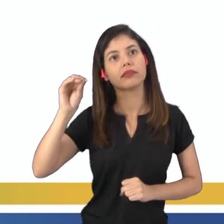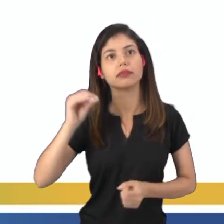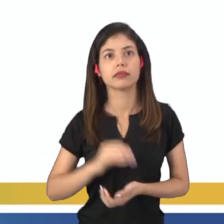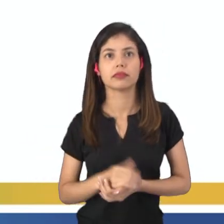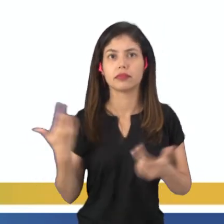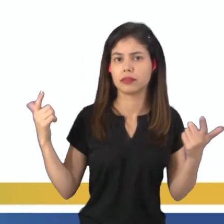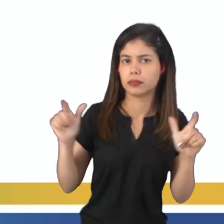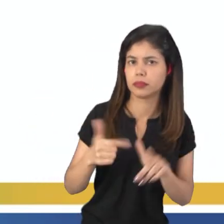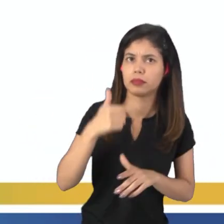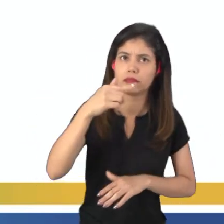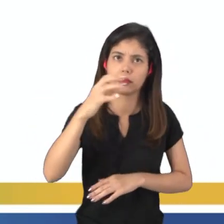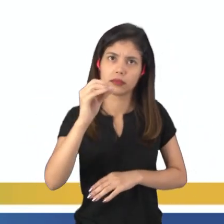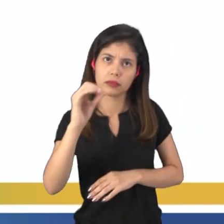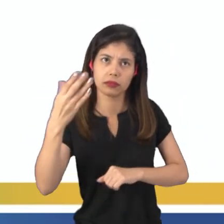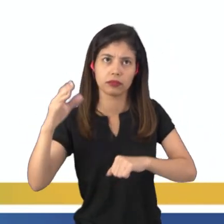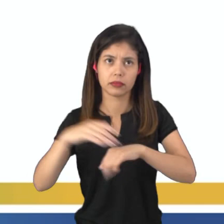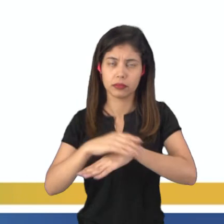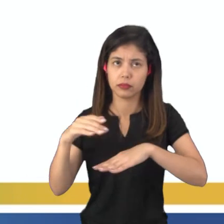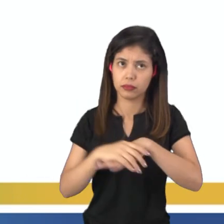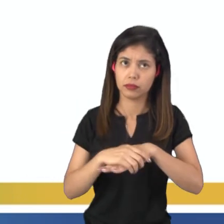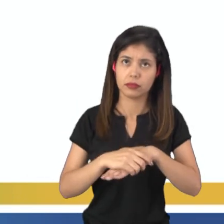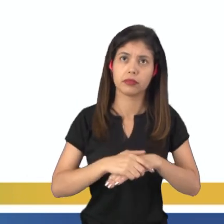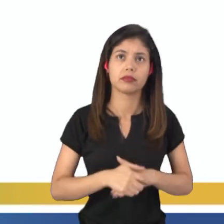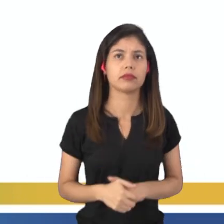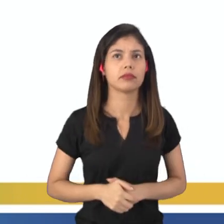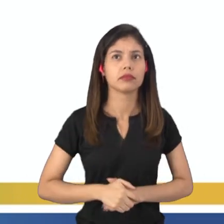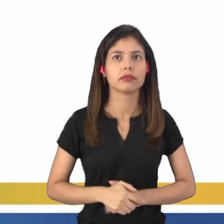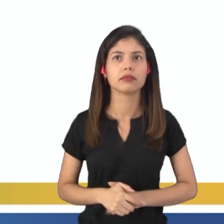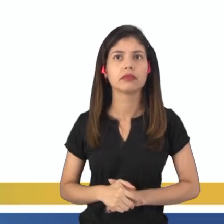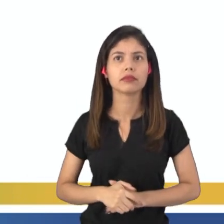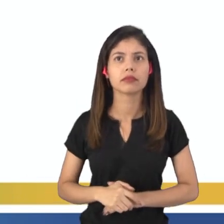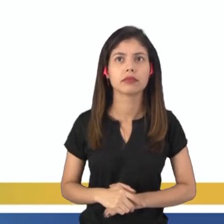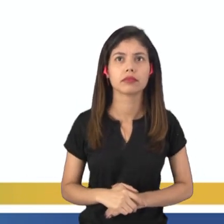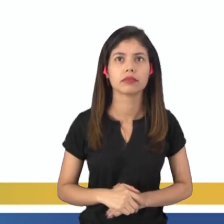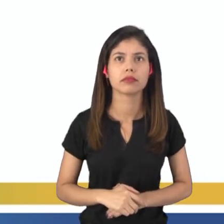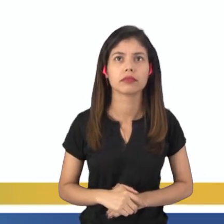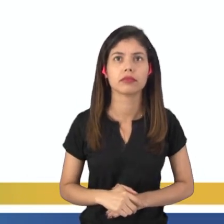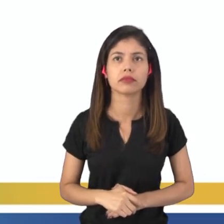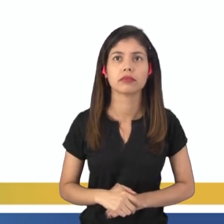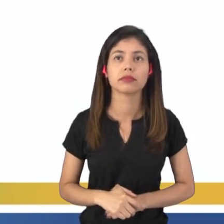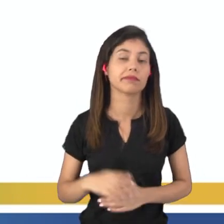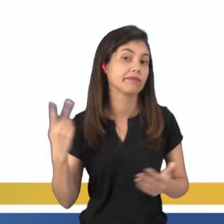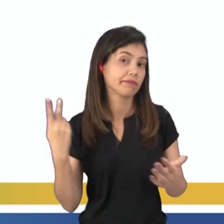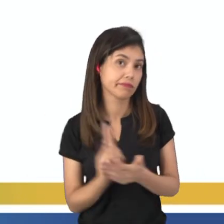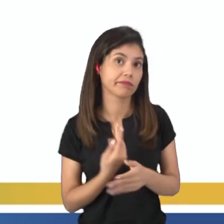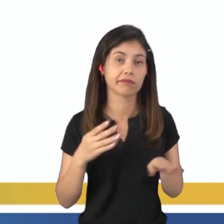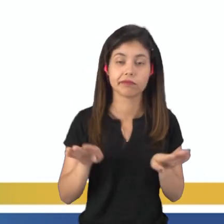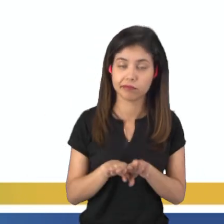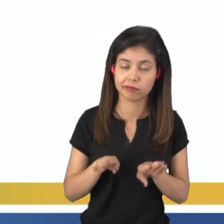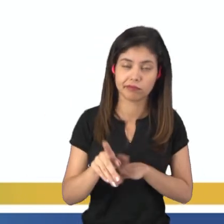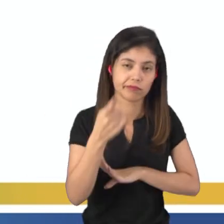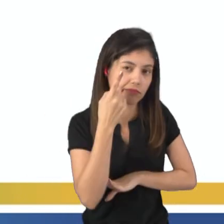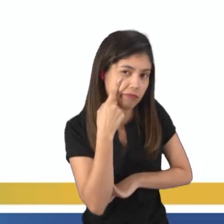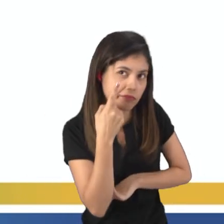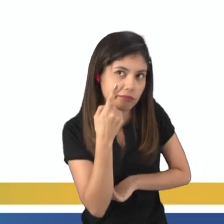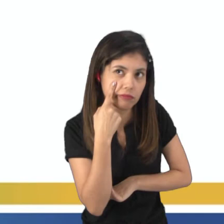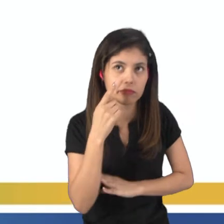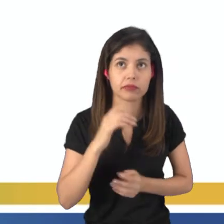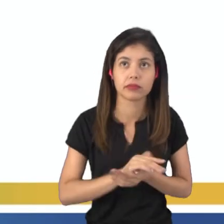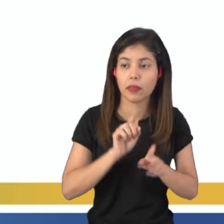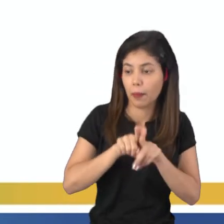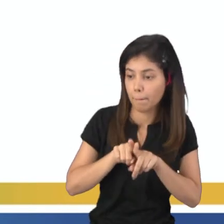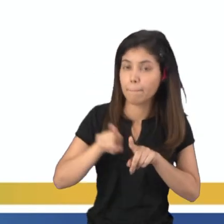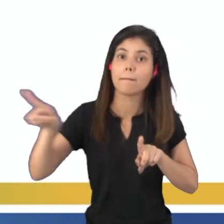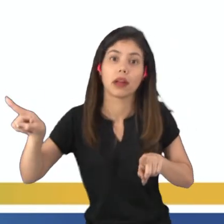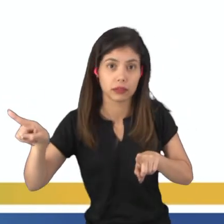vendidos menos do que 700 pares de sapato. Então, essa também não está correta. Observe aí que a barra